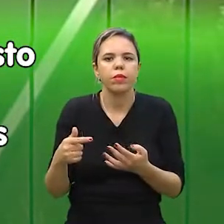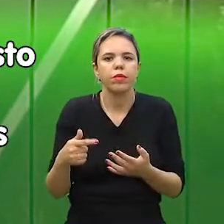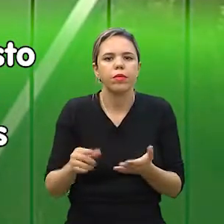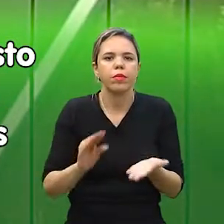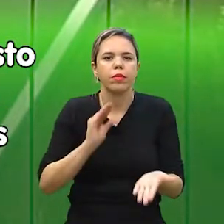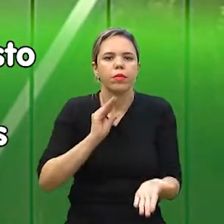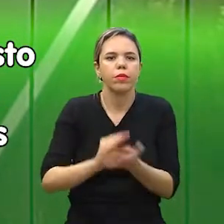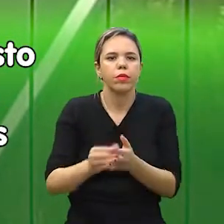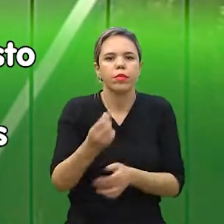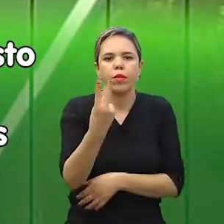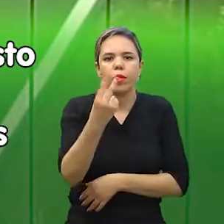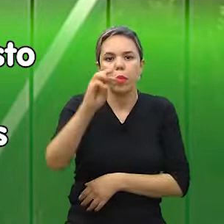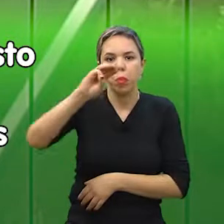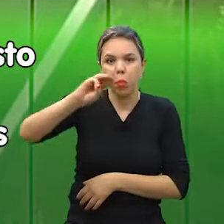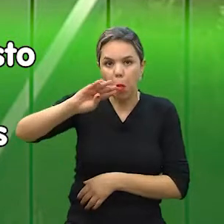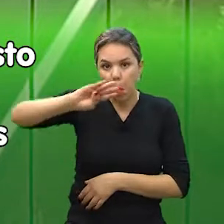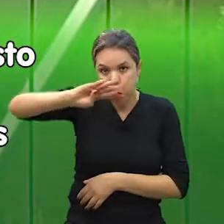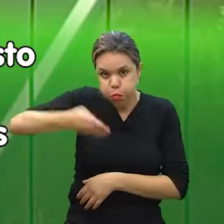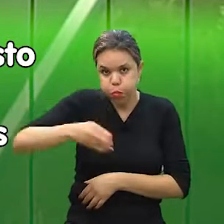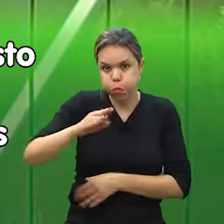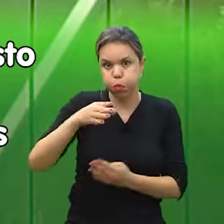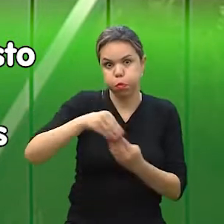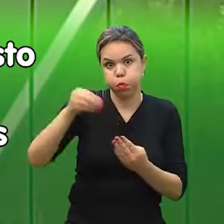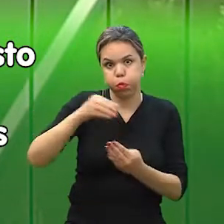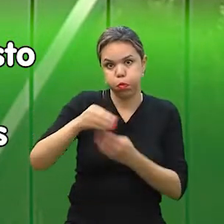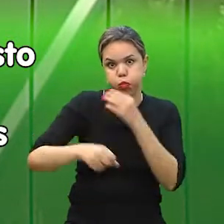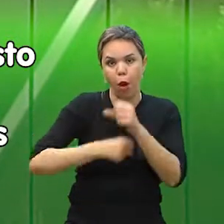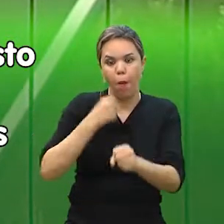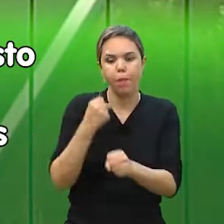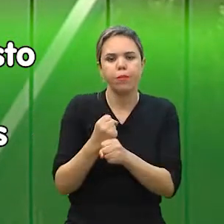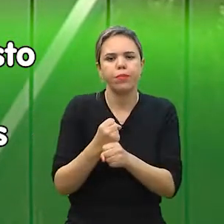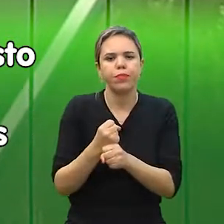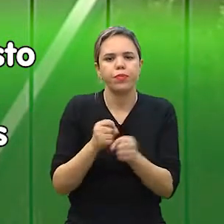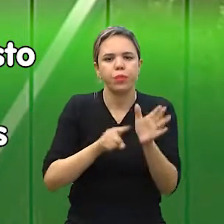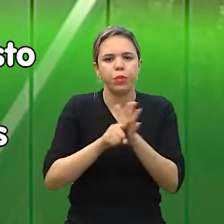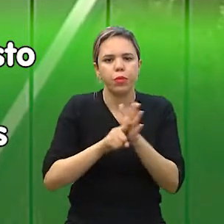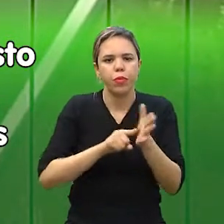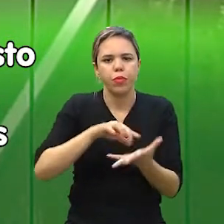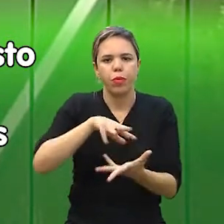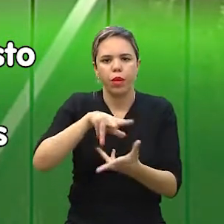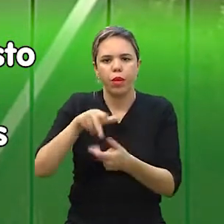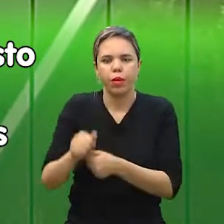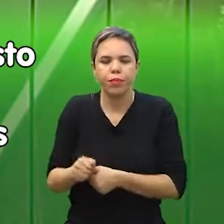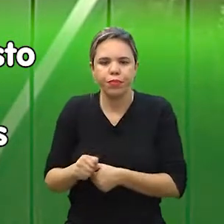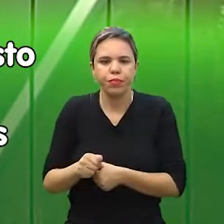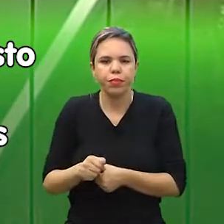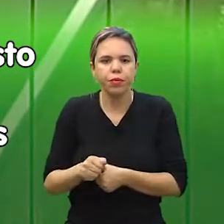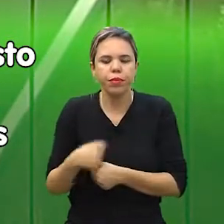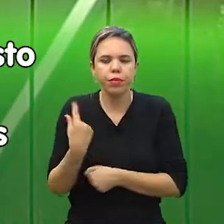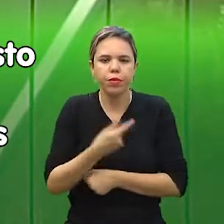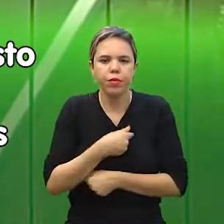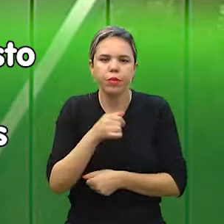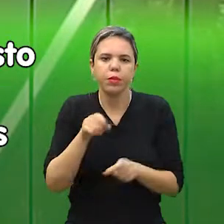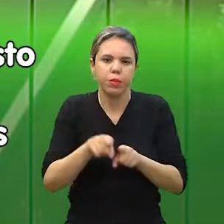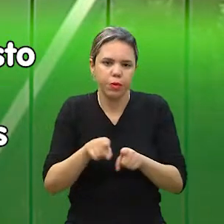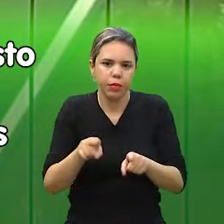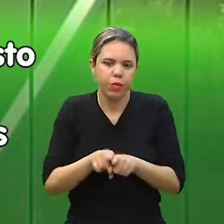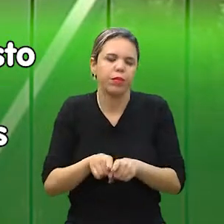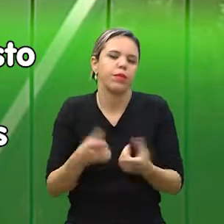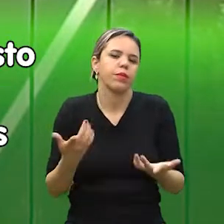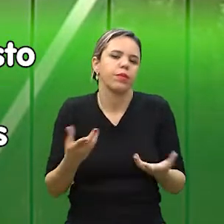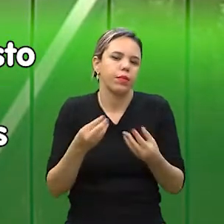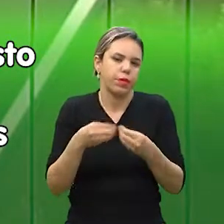de quase 2 bilhões de dólares anuais, de acordo com o relatório mundial, ou seja, a gente implica também em